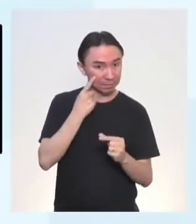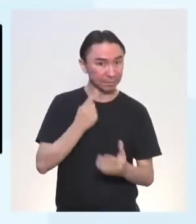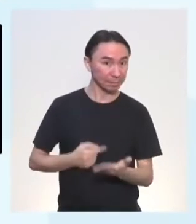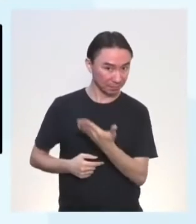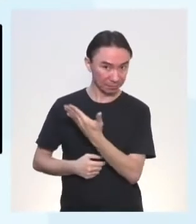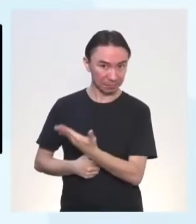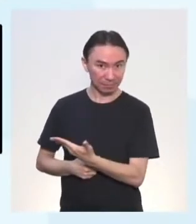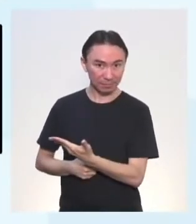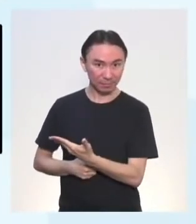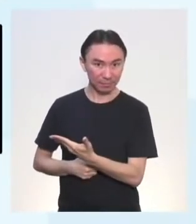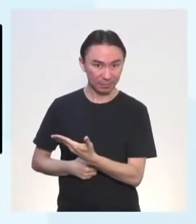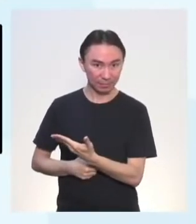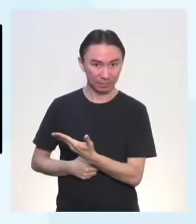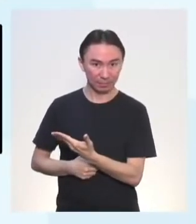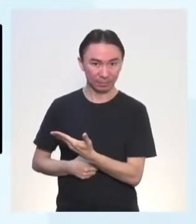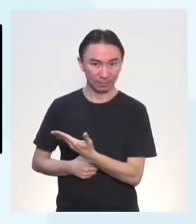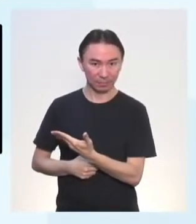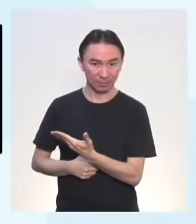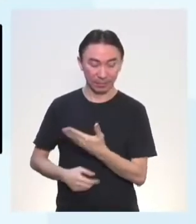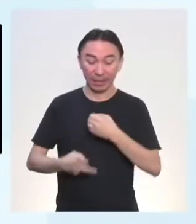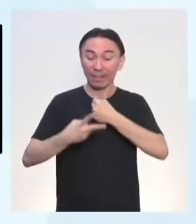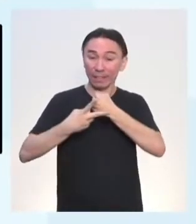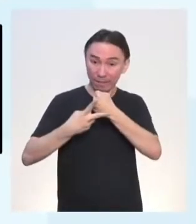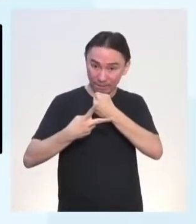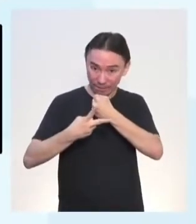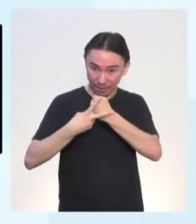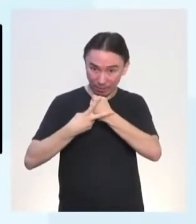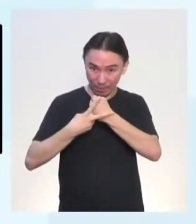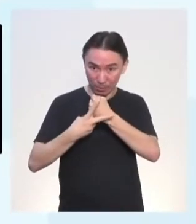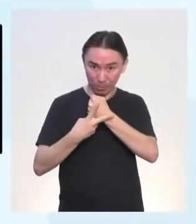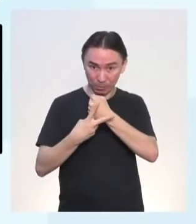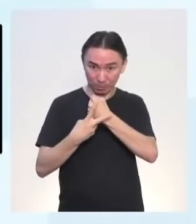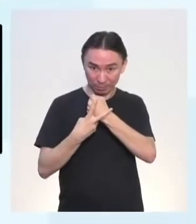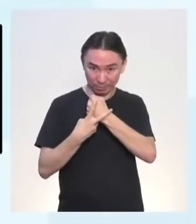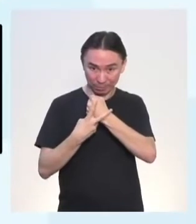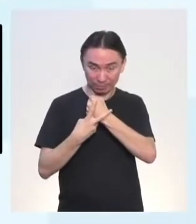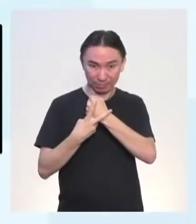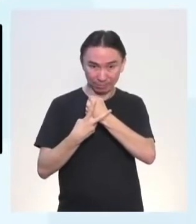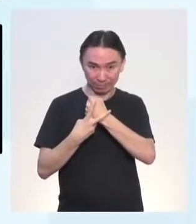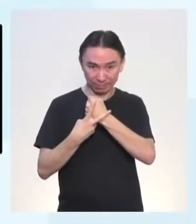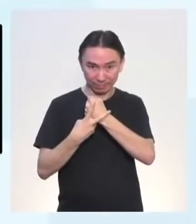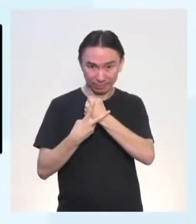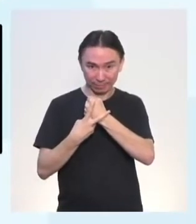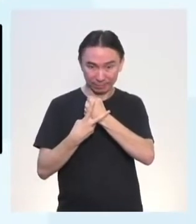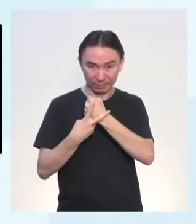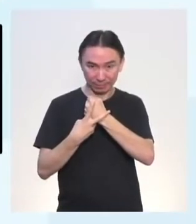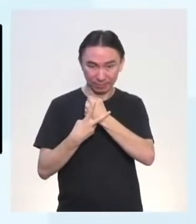seguinte. Eu não só coloquei, eu coloquei a ação... Peraí.